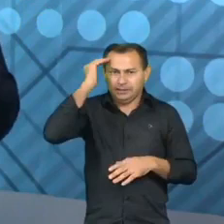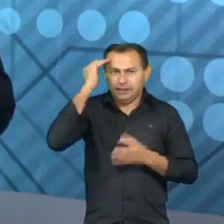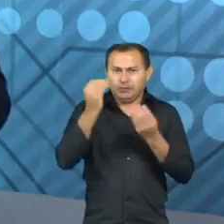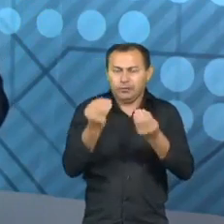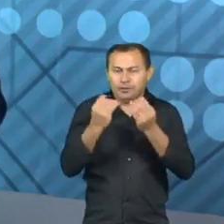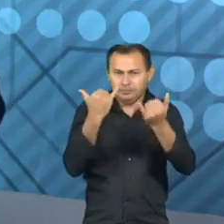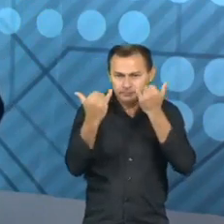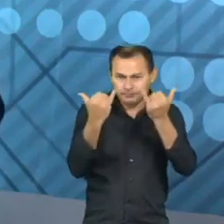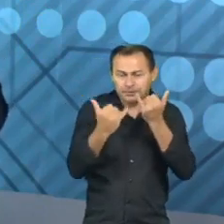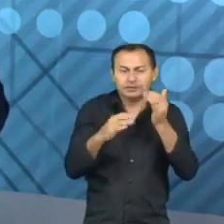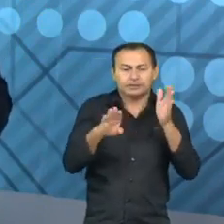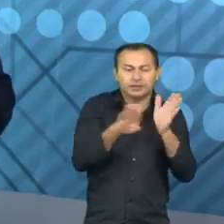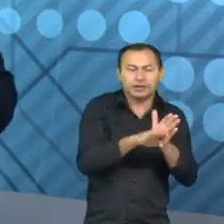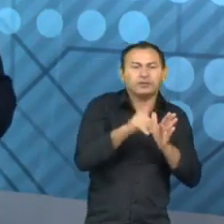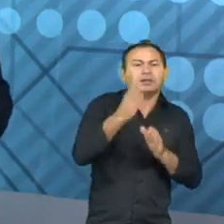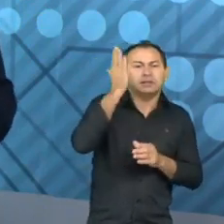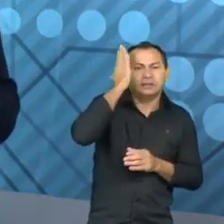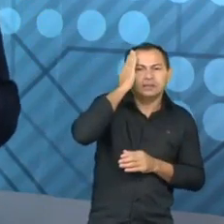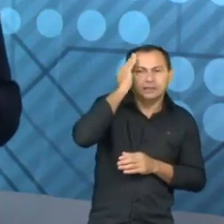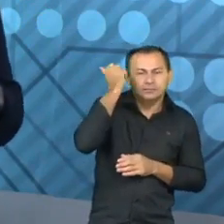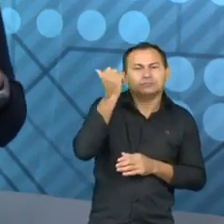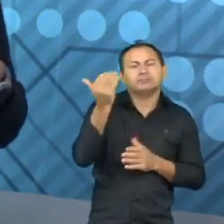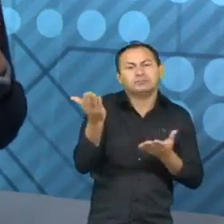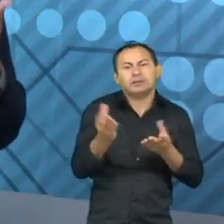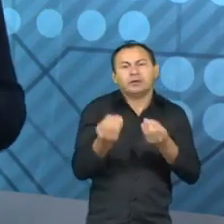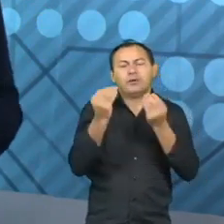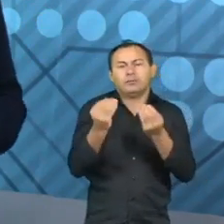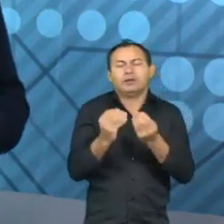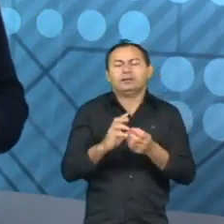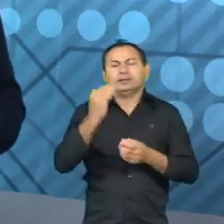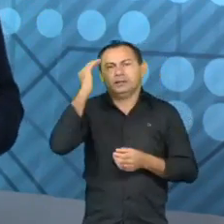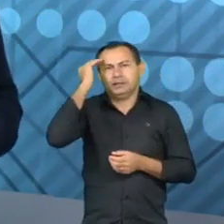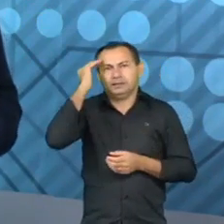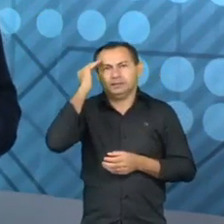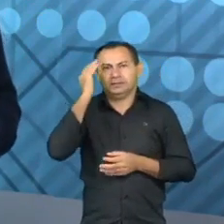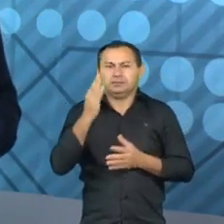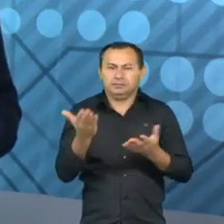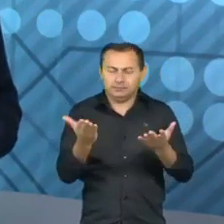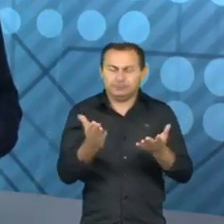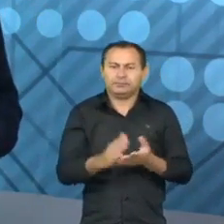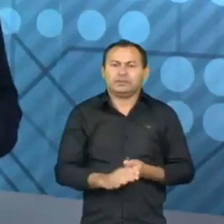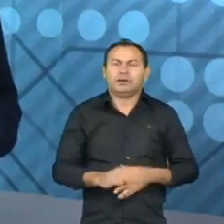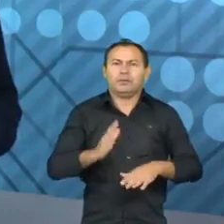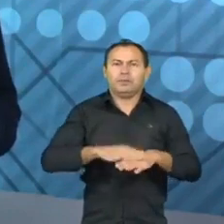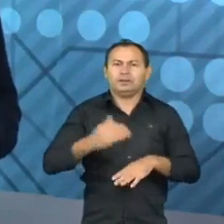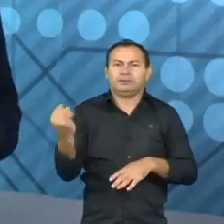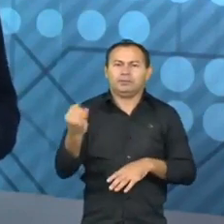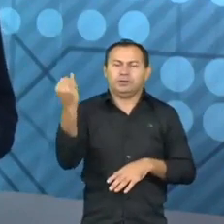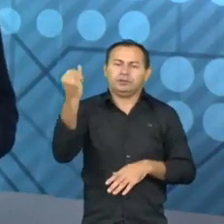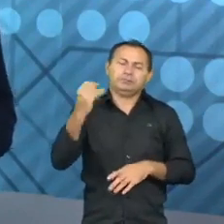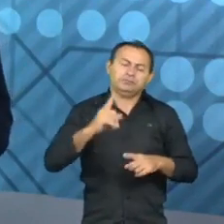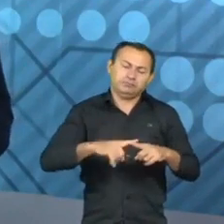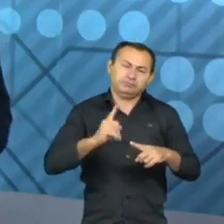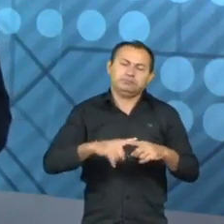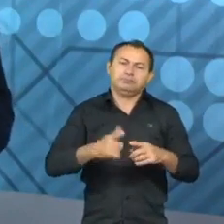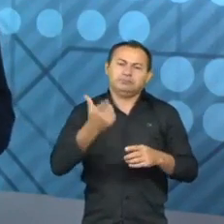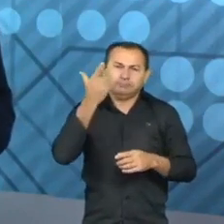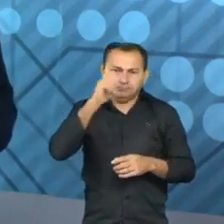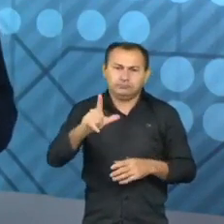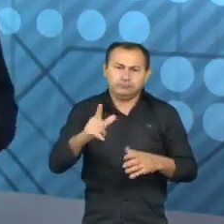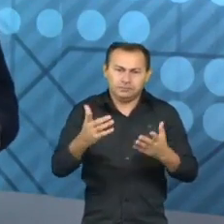essas informações chegam até você e como interpretá-las. Esse é o mais importante, até para que a gente